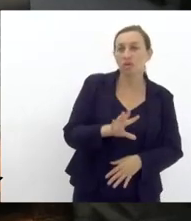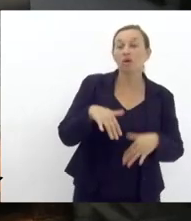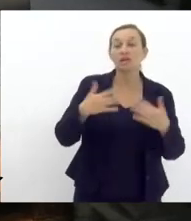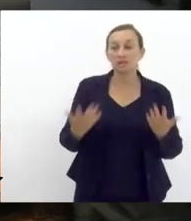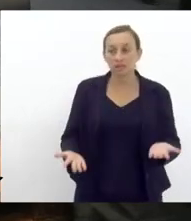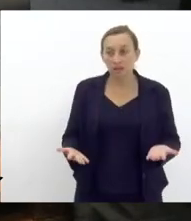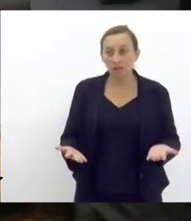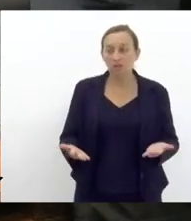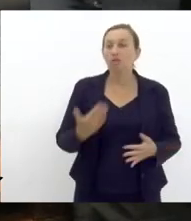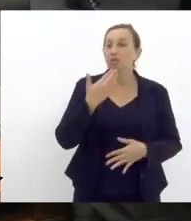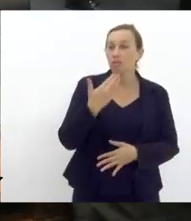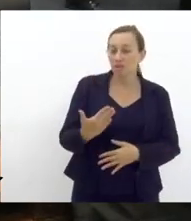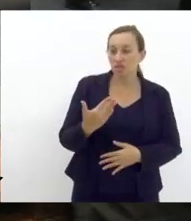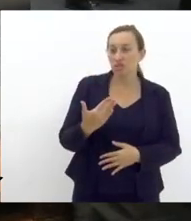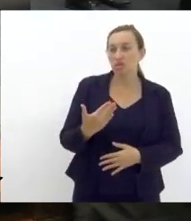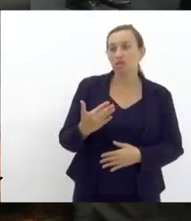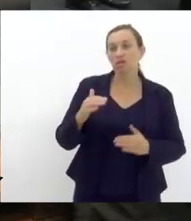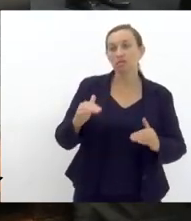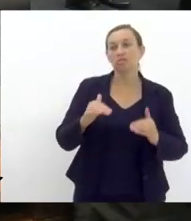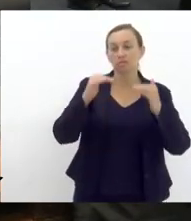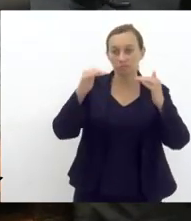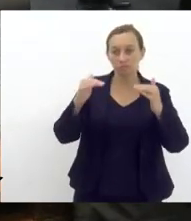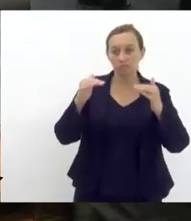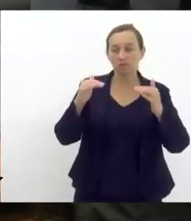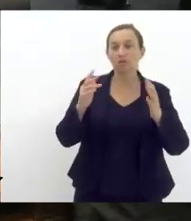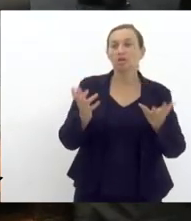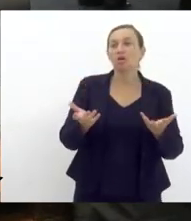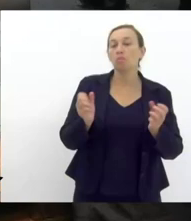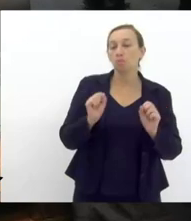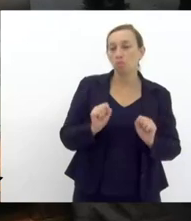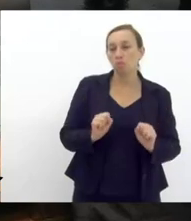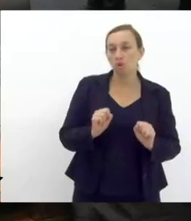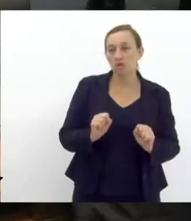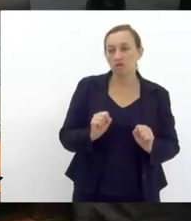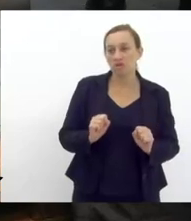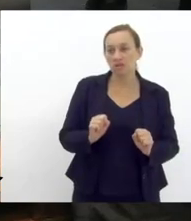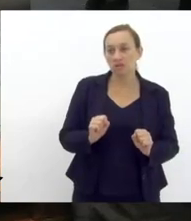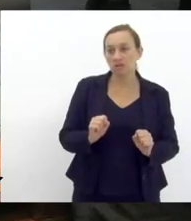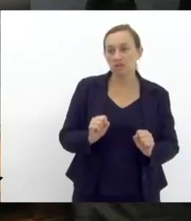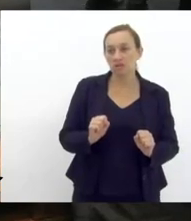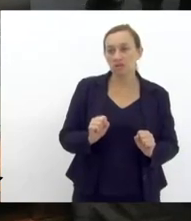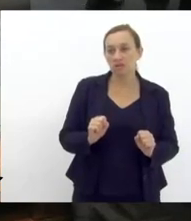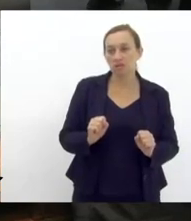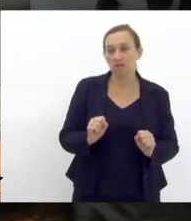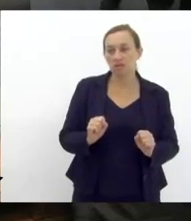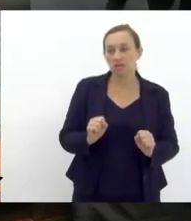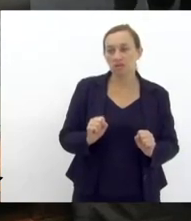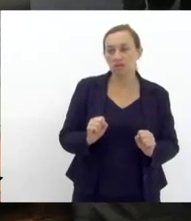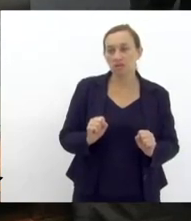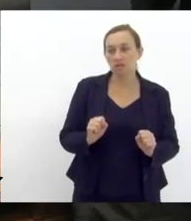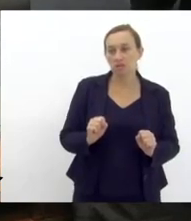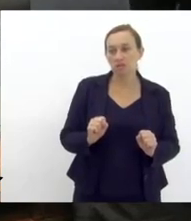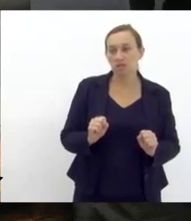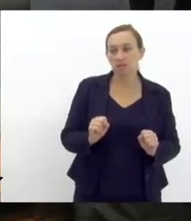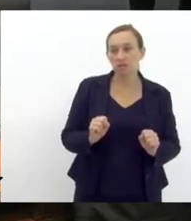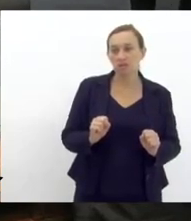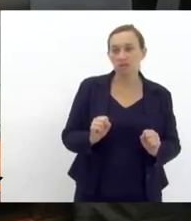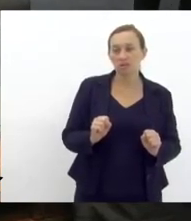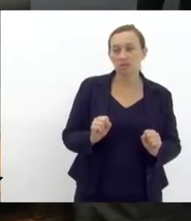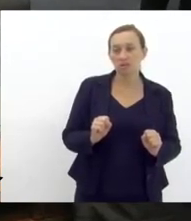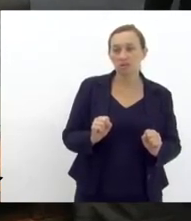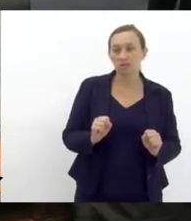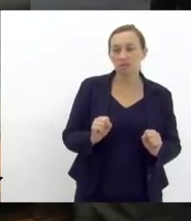a gente vai pedir para que vossa excelência possa pela liderança a liderança que me permitiu